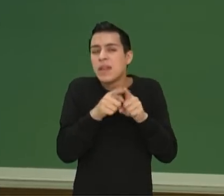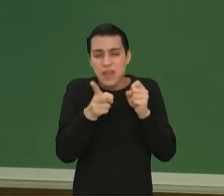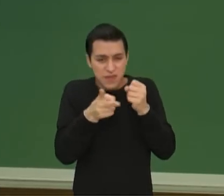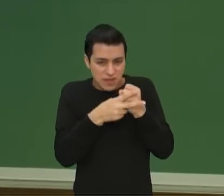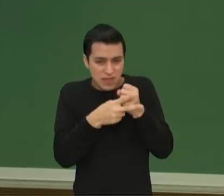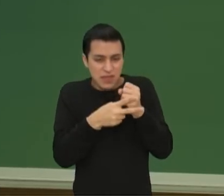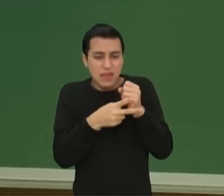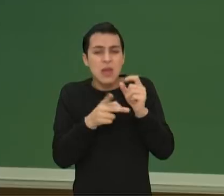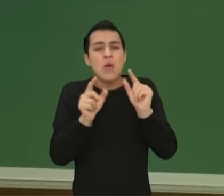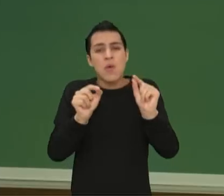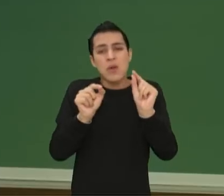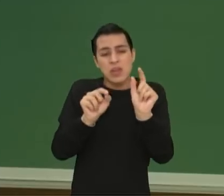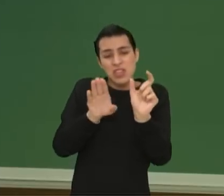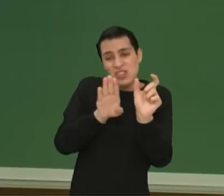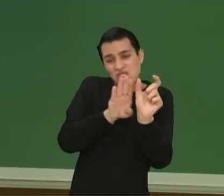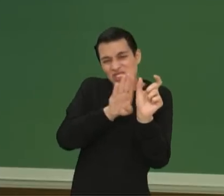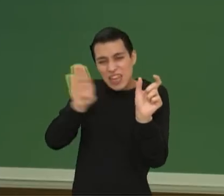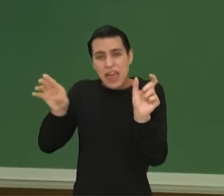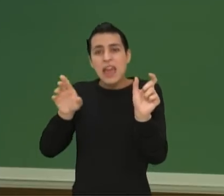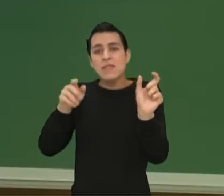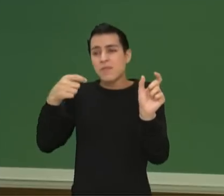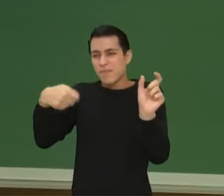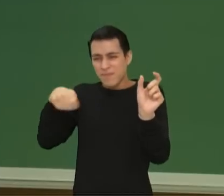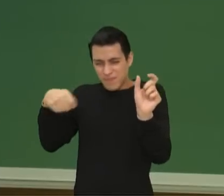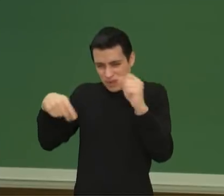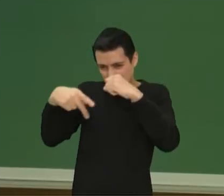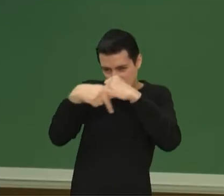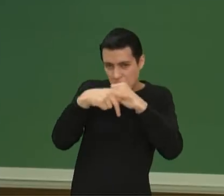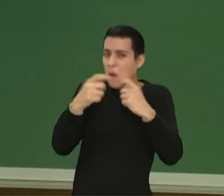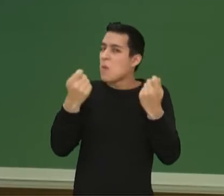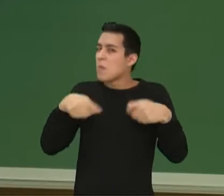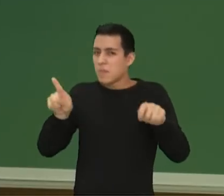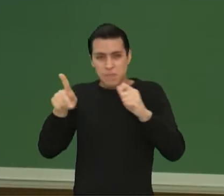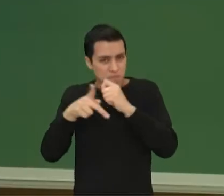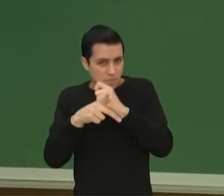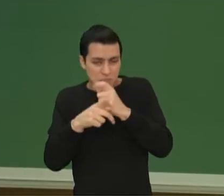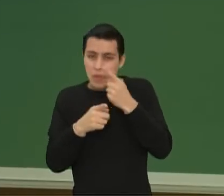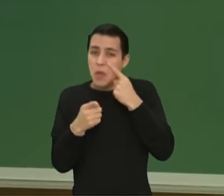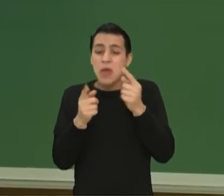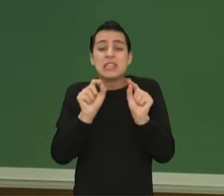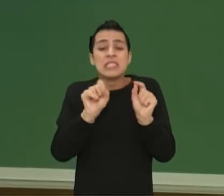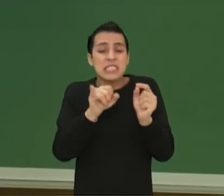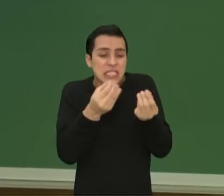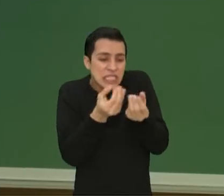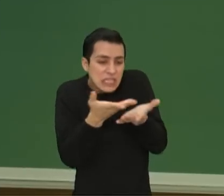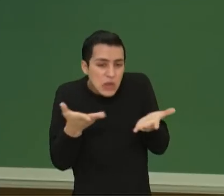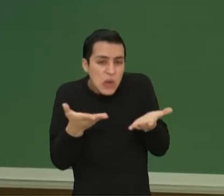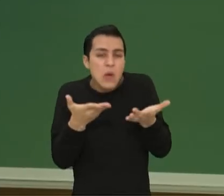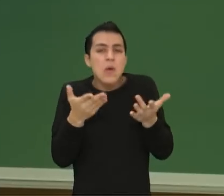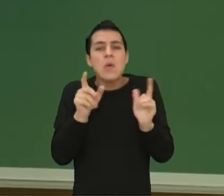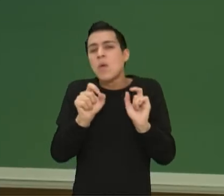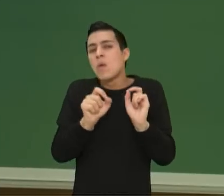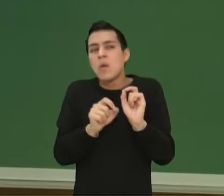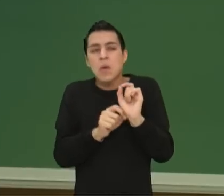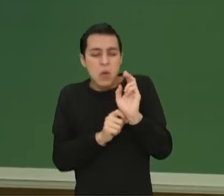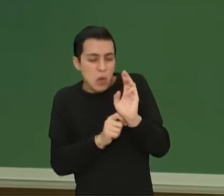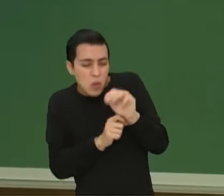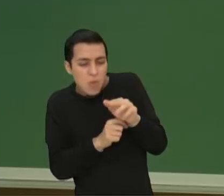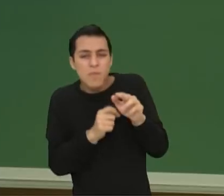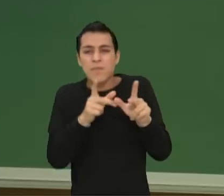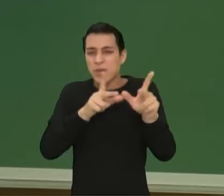transitivo direto e indireto. Eu posso oferecer algo, ofereço um presente. Como também